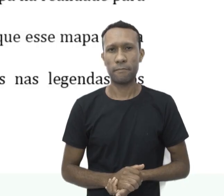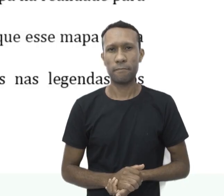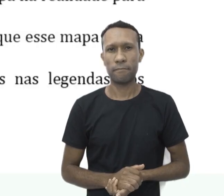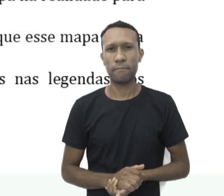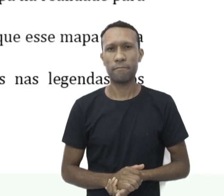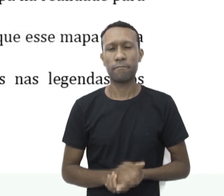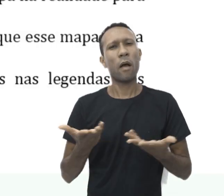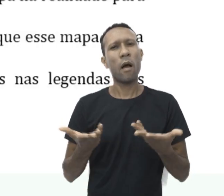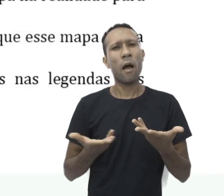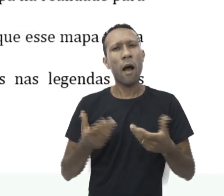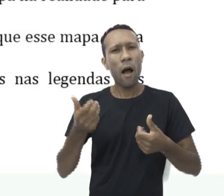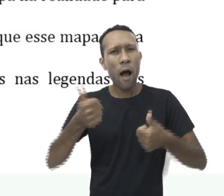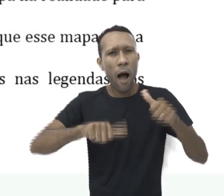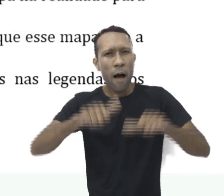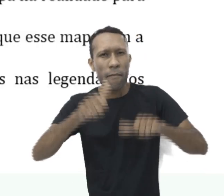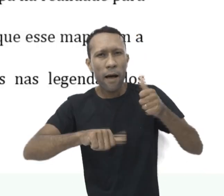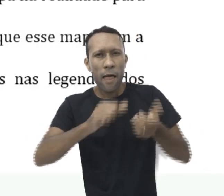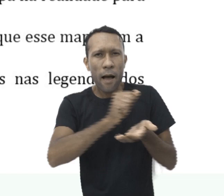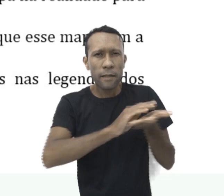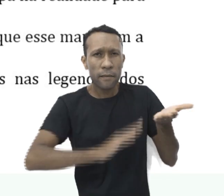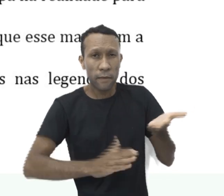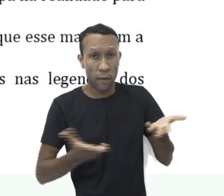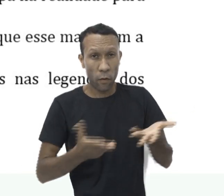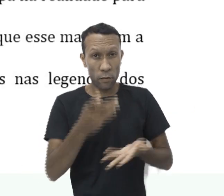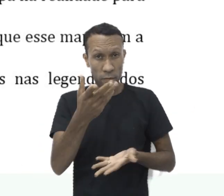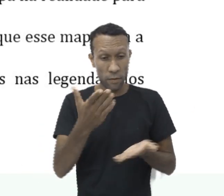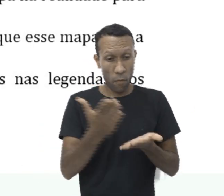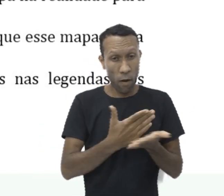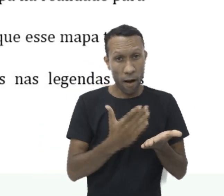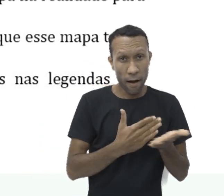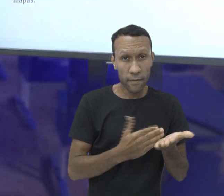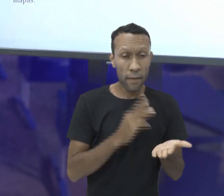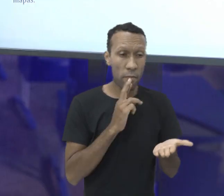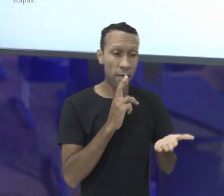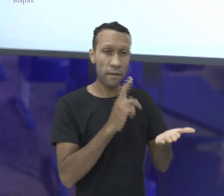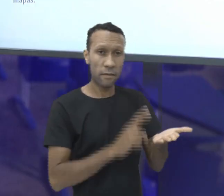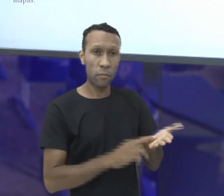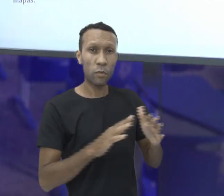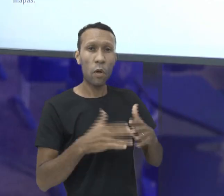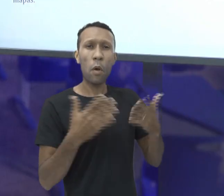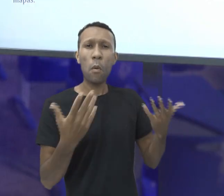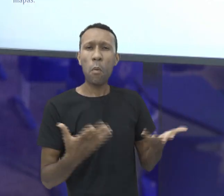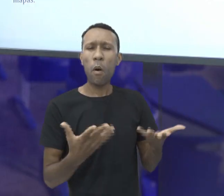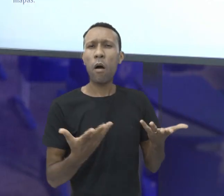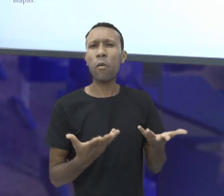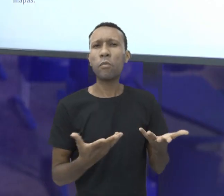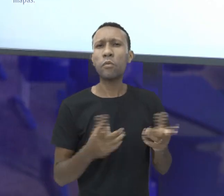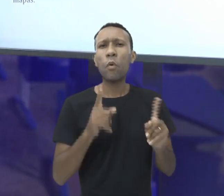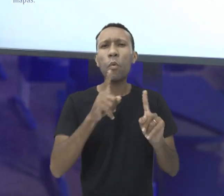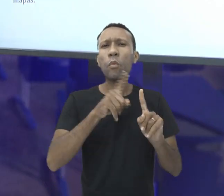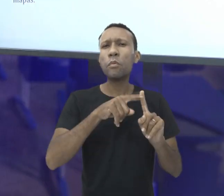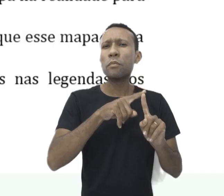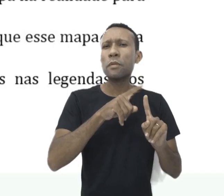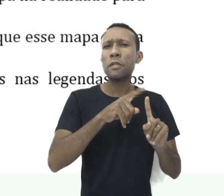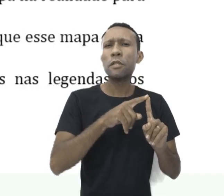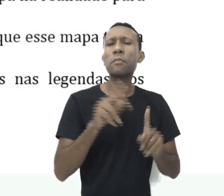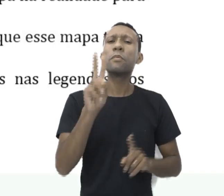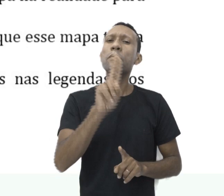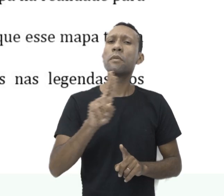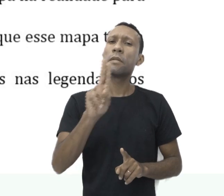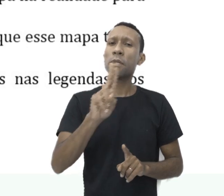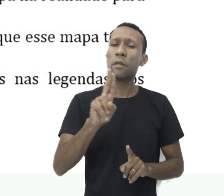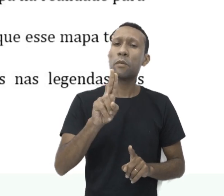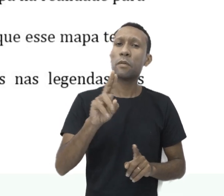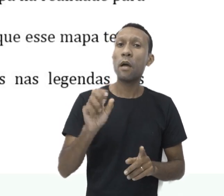Análise da atividade. Agora, em seu caderno, responda quais os tipos de escalas utilizadas em cada mapa. Indique